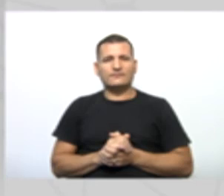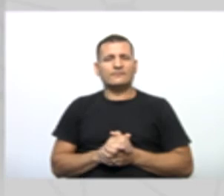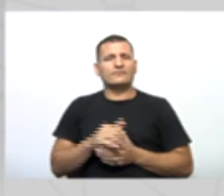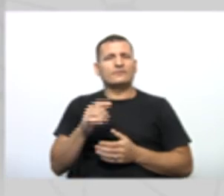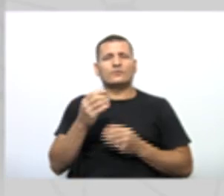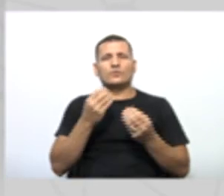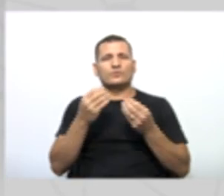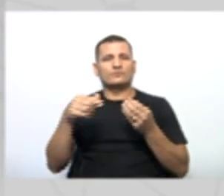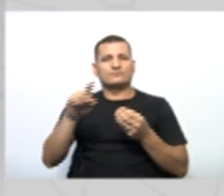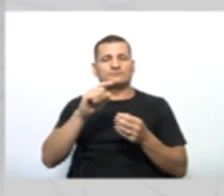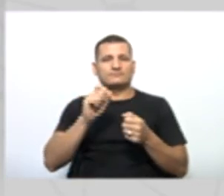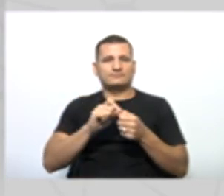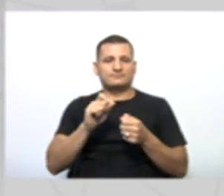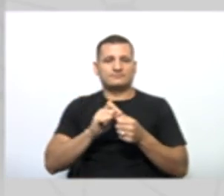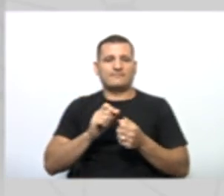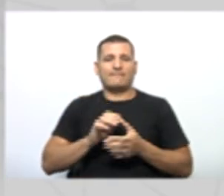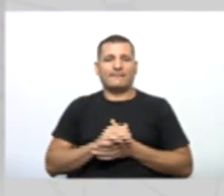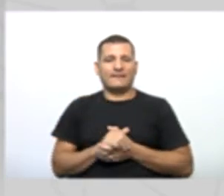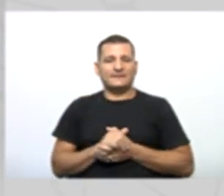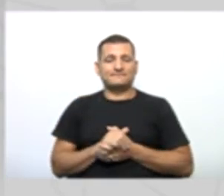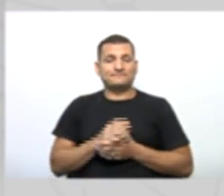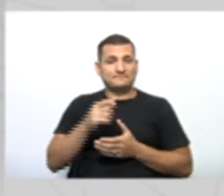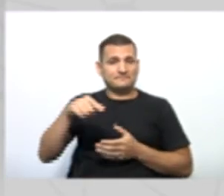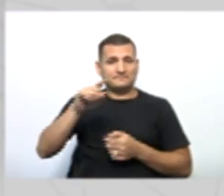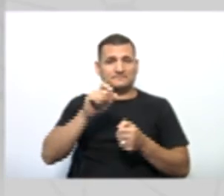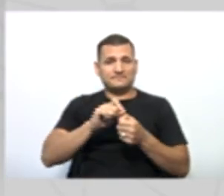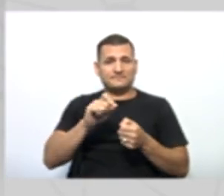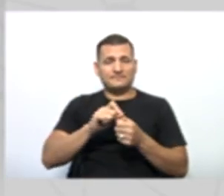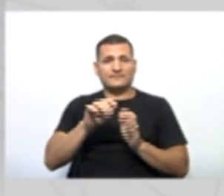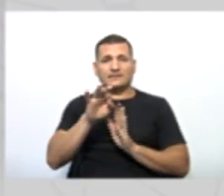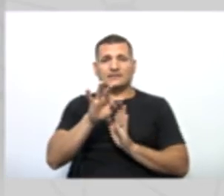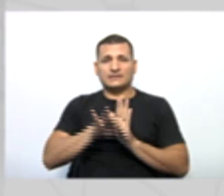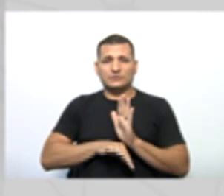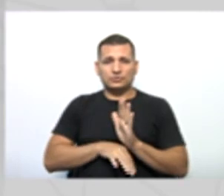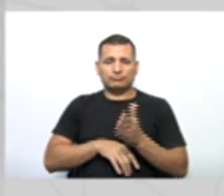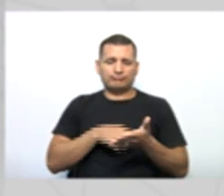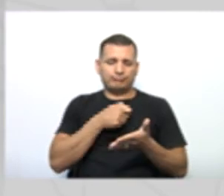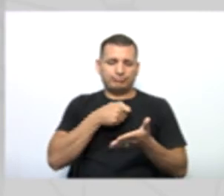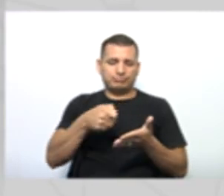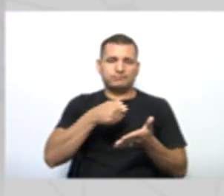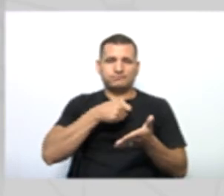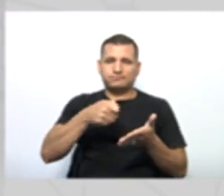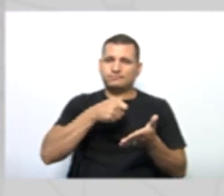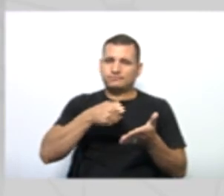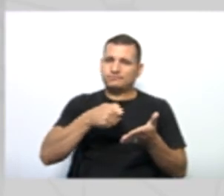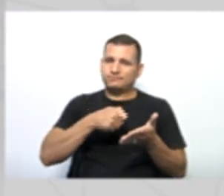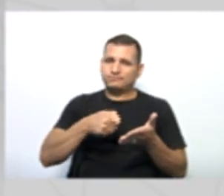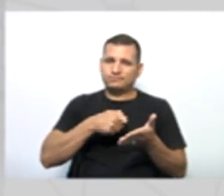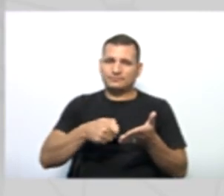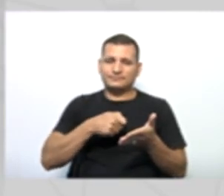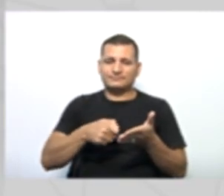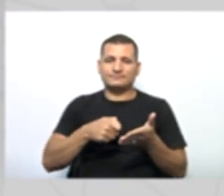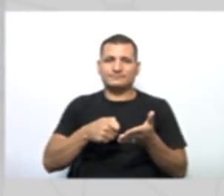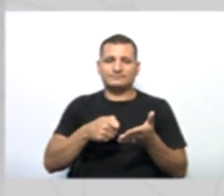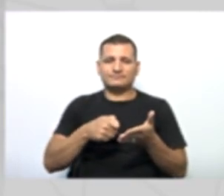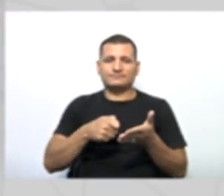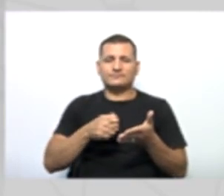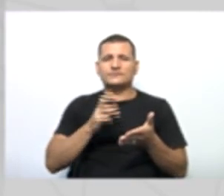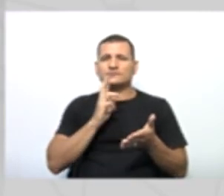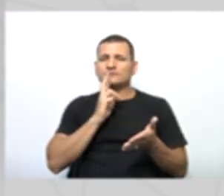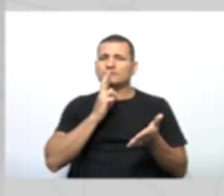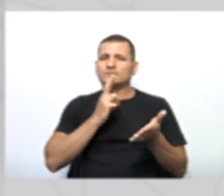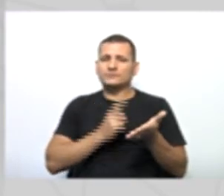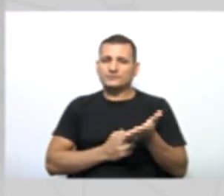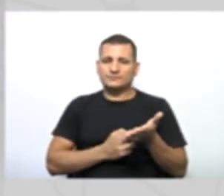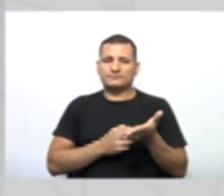vão fazer isso? Vocês vão fazer um texto com uma autoavaliação ética. Para isso, vocês vão responder nesse texto as